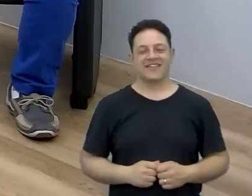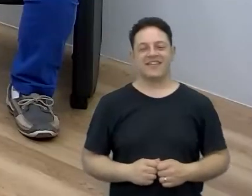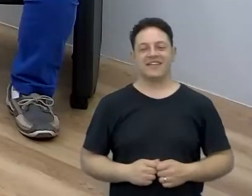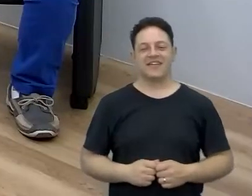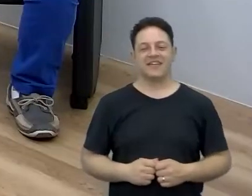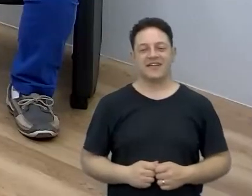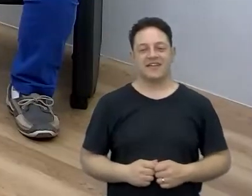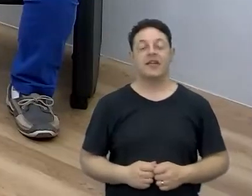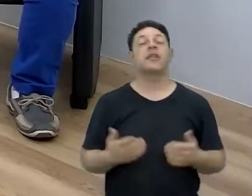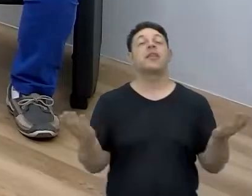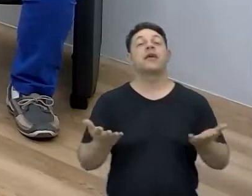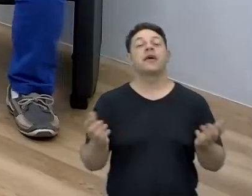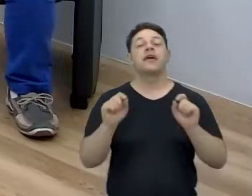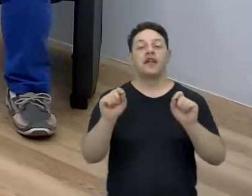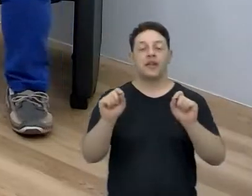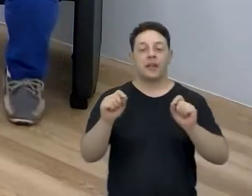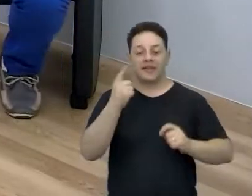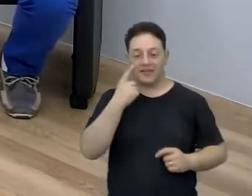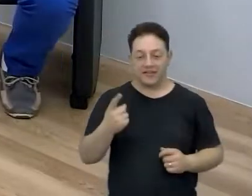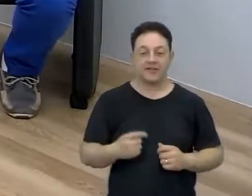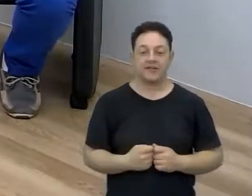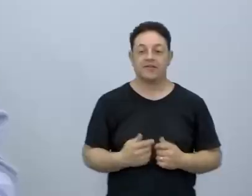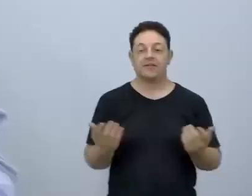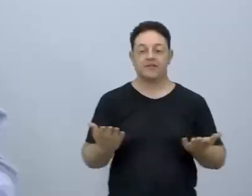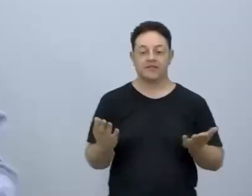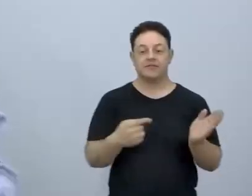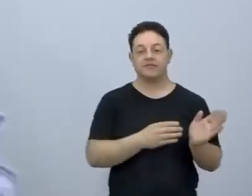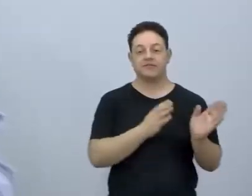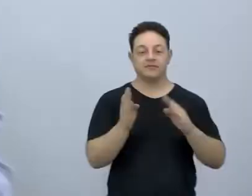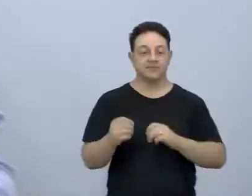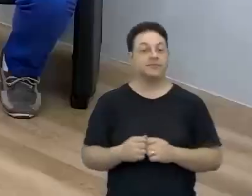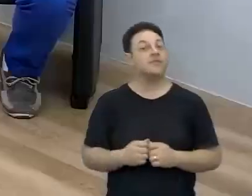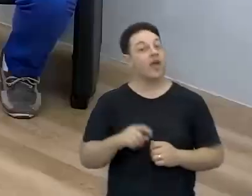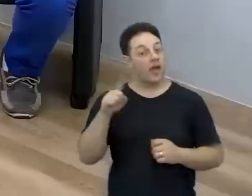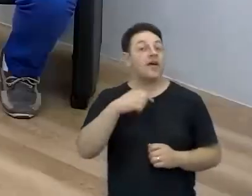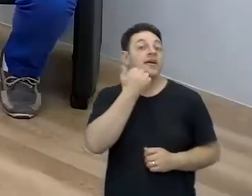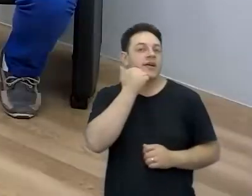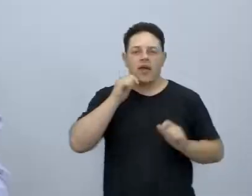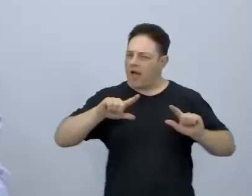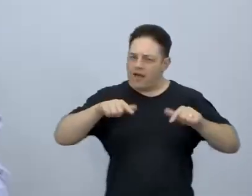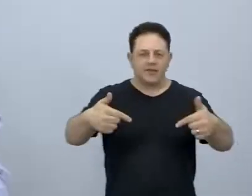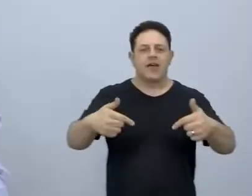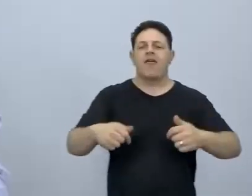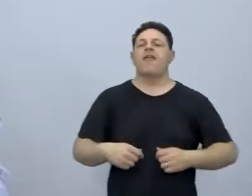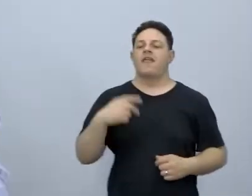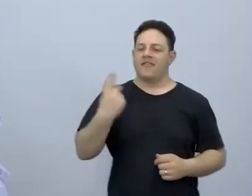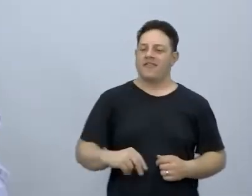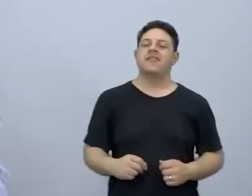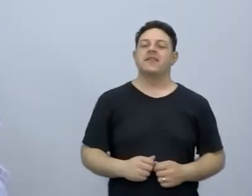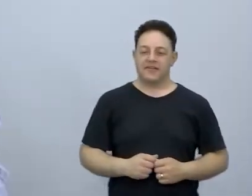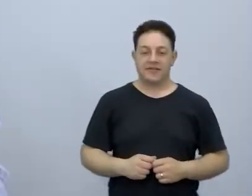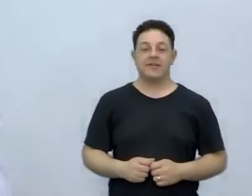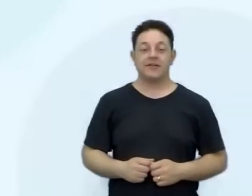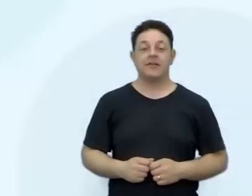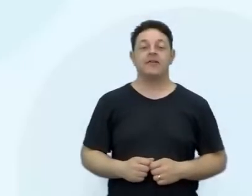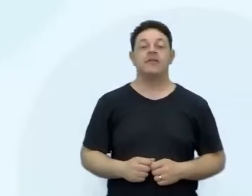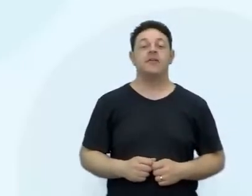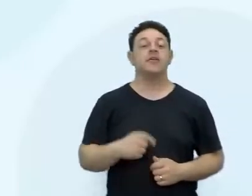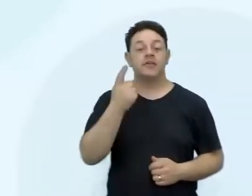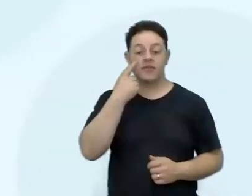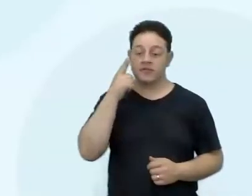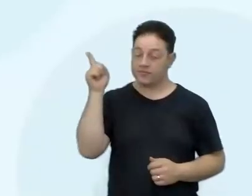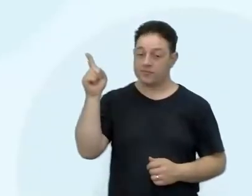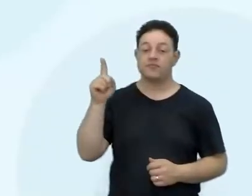Exatamente. E aí, qual o recado de hoje, então, Alexandre? Vamos começar aí, né? Ciência em ação, né? Exatamente, ciência e ação, né? O